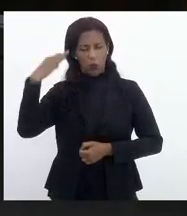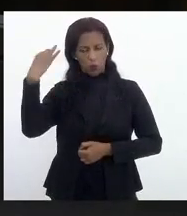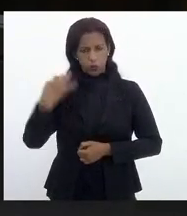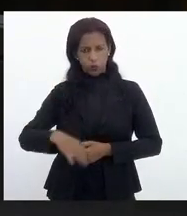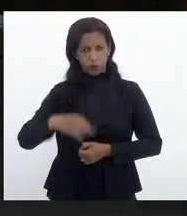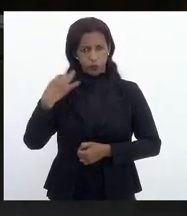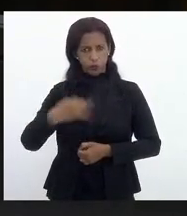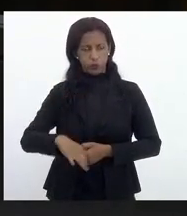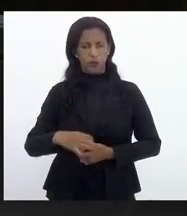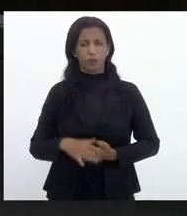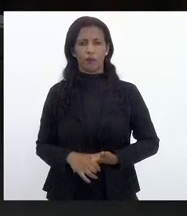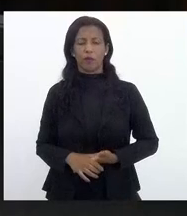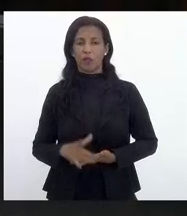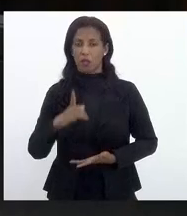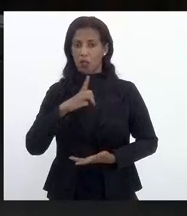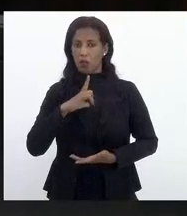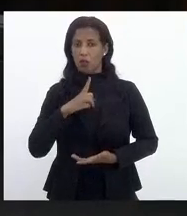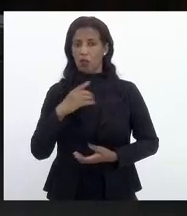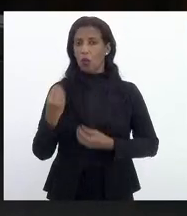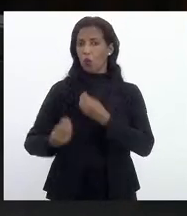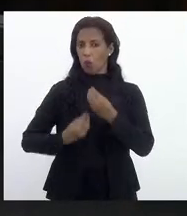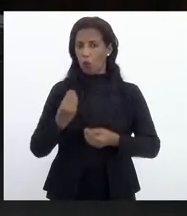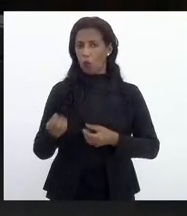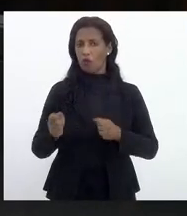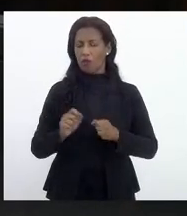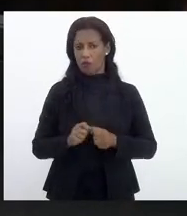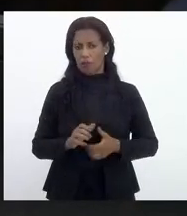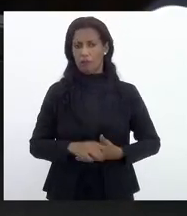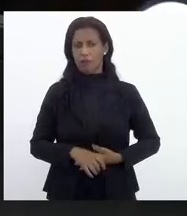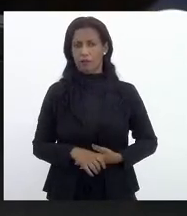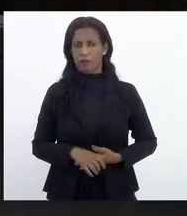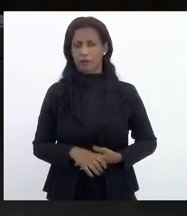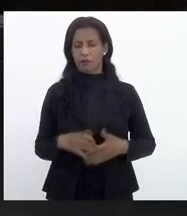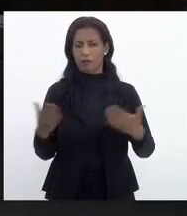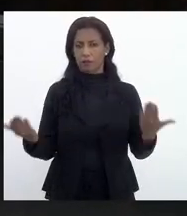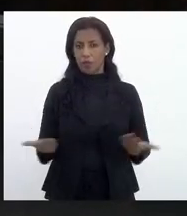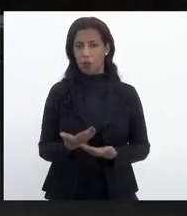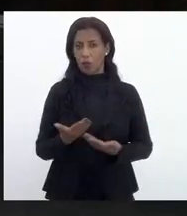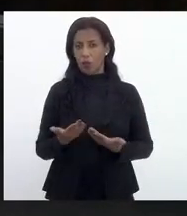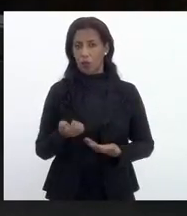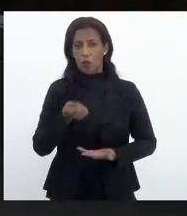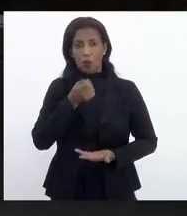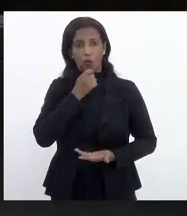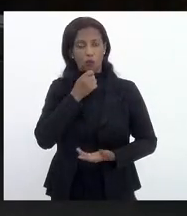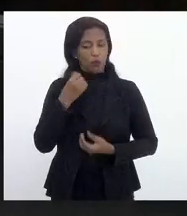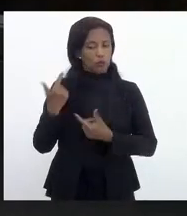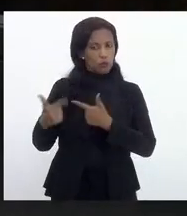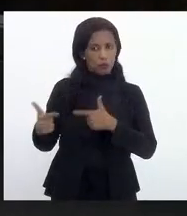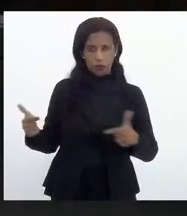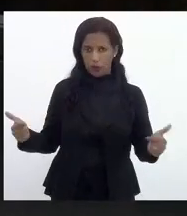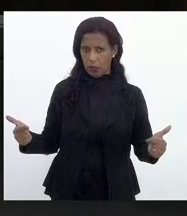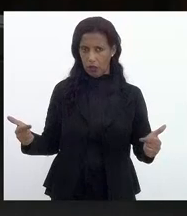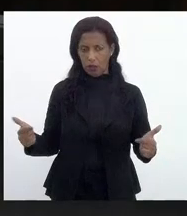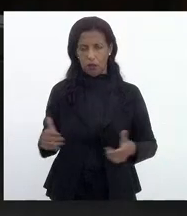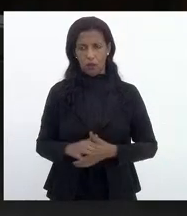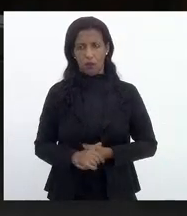absoluta certeza que eu tenho condição de fazer agora quando não me cabe